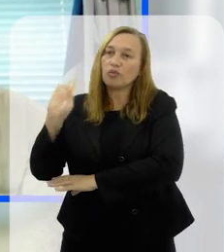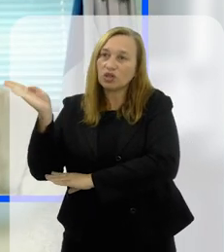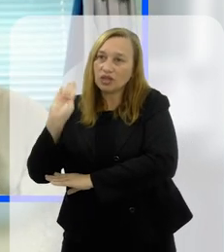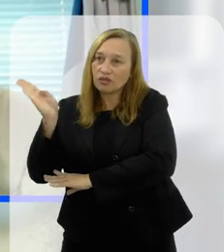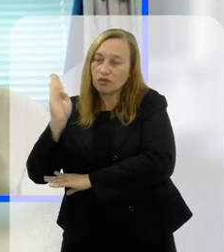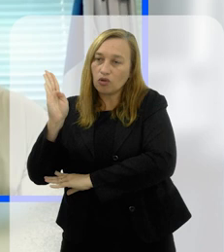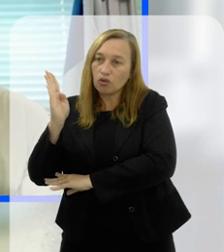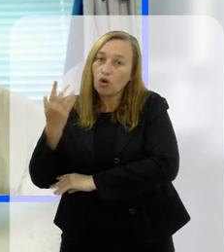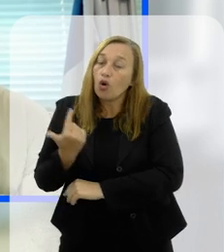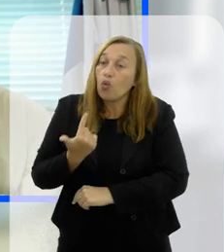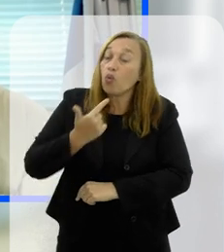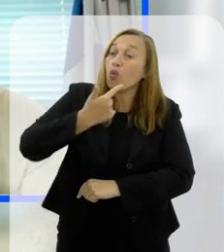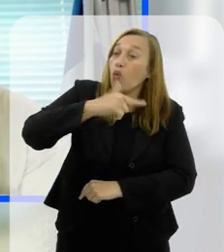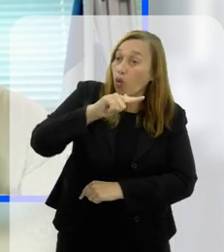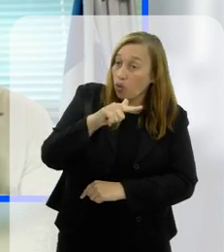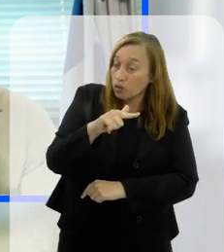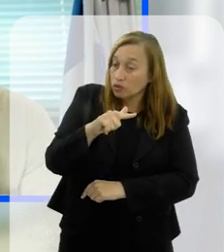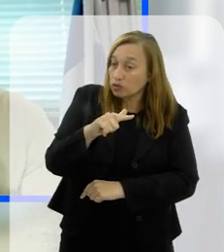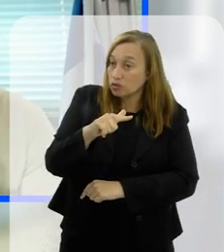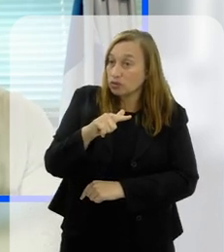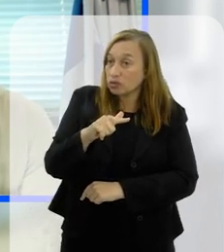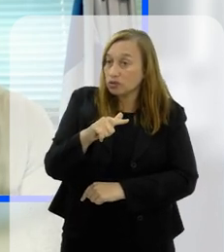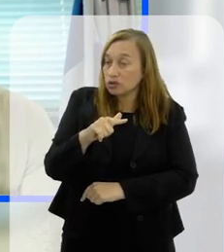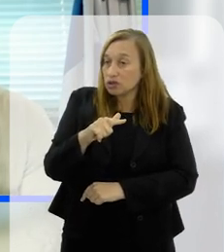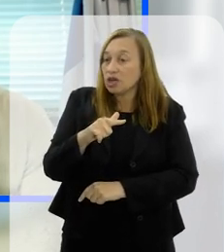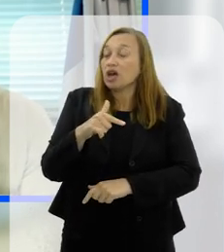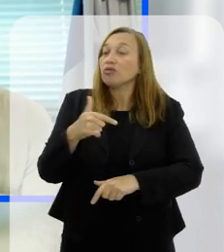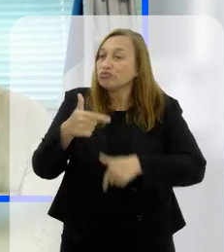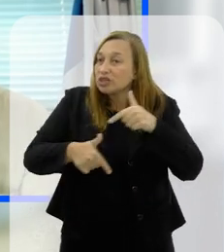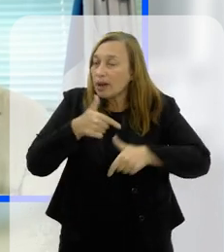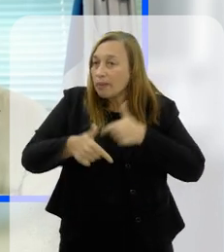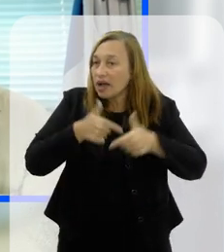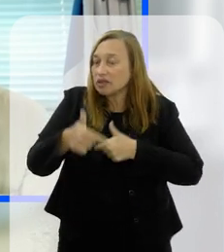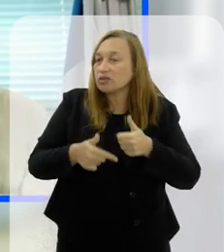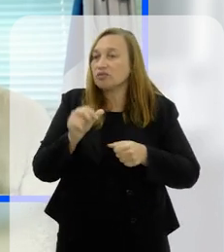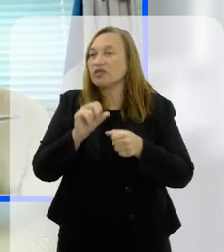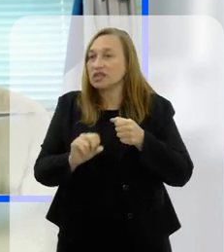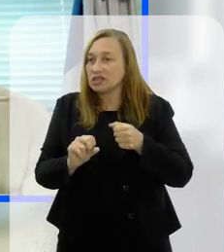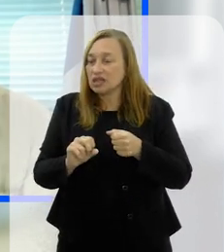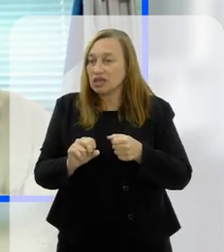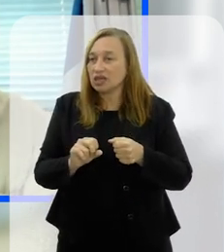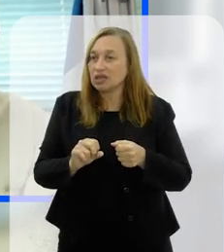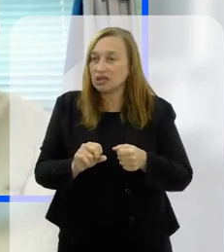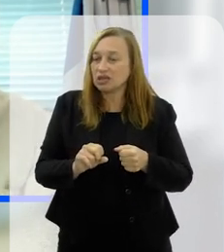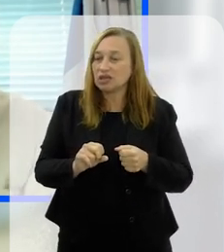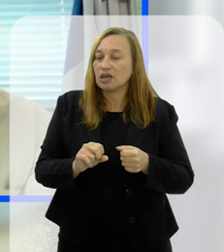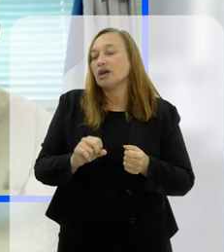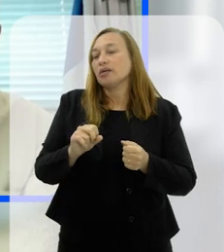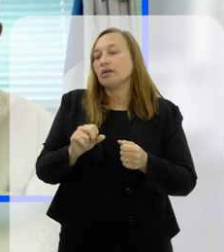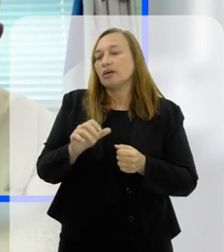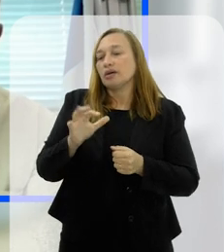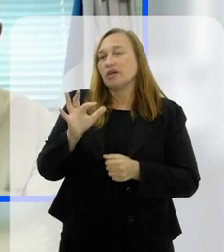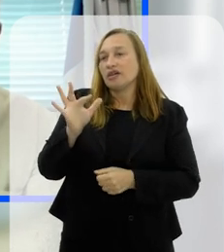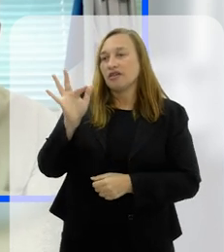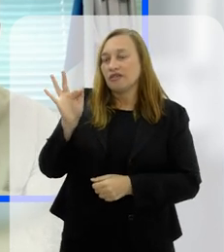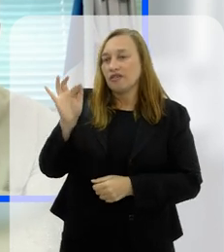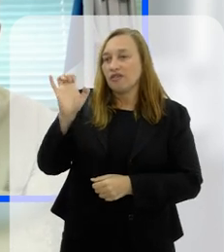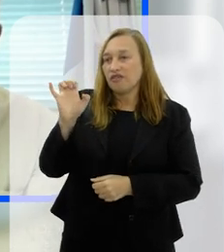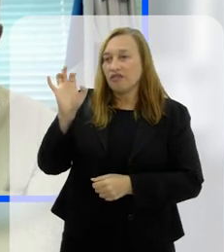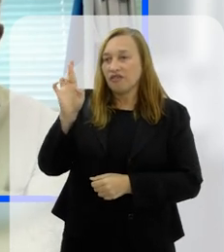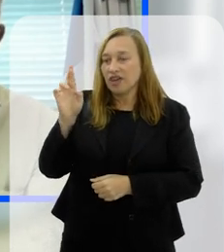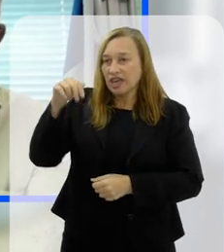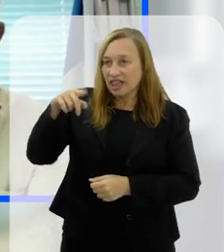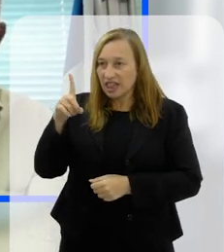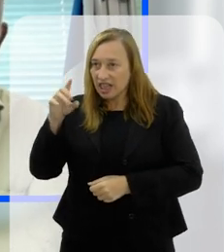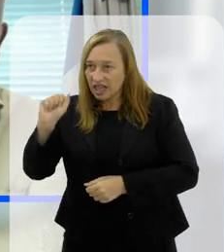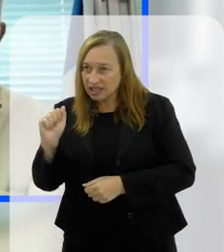centro lá na sede certo que é um trabalho que nós estamos fazendo lá através da nossa presidente Fernanda Alessa tá é um